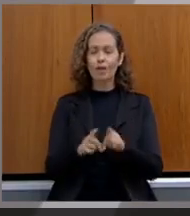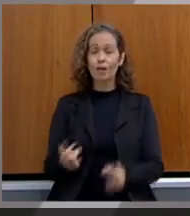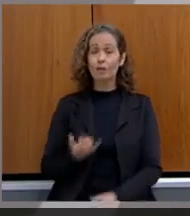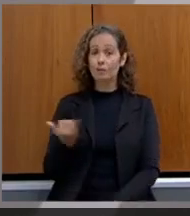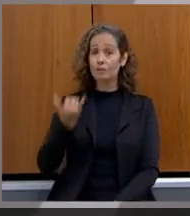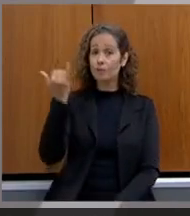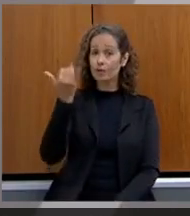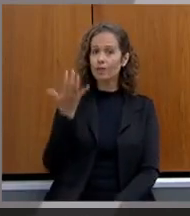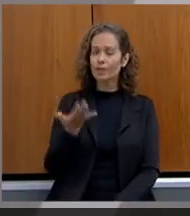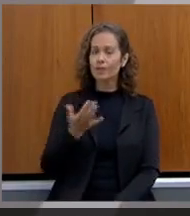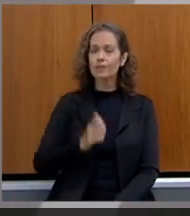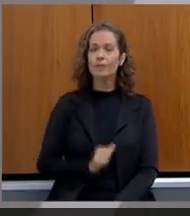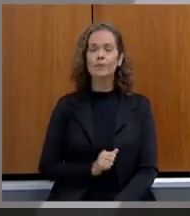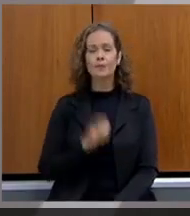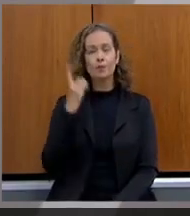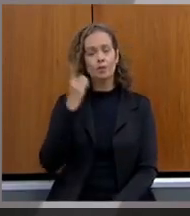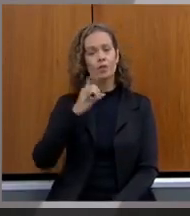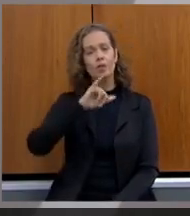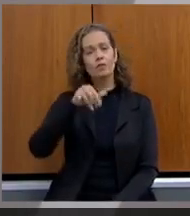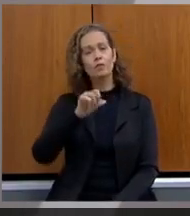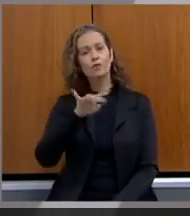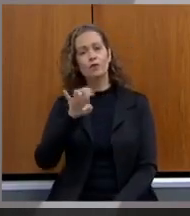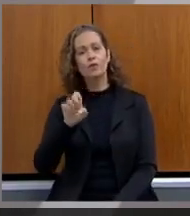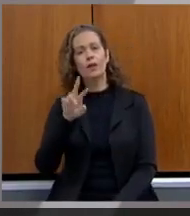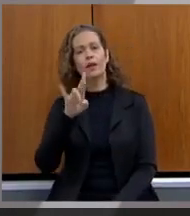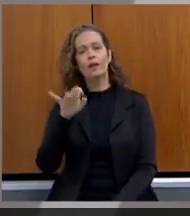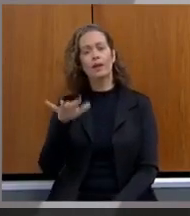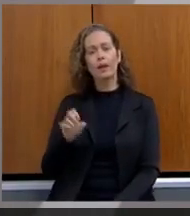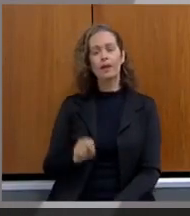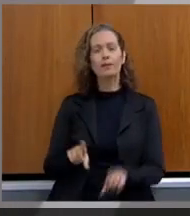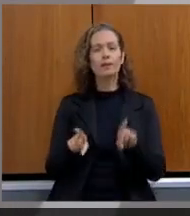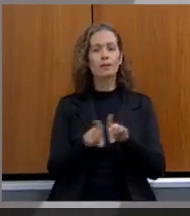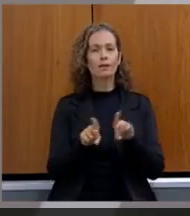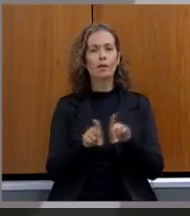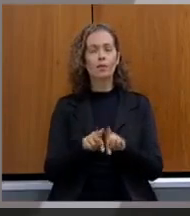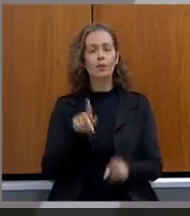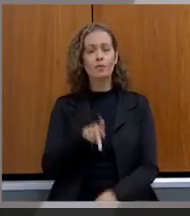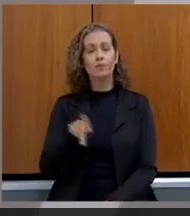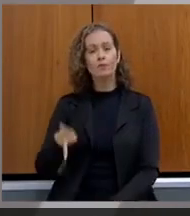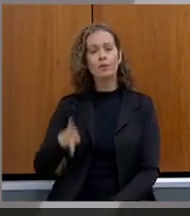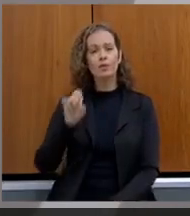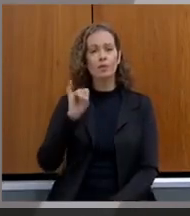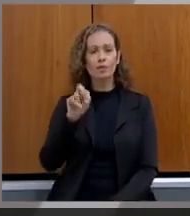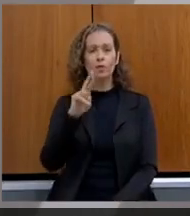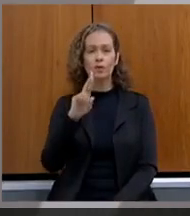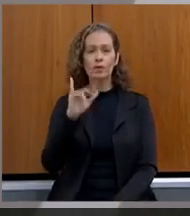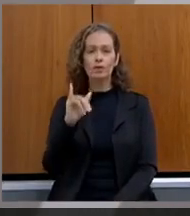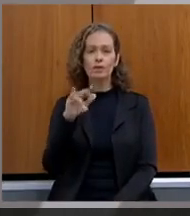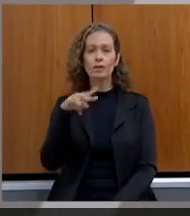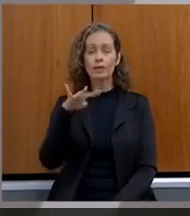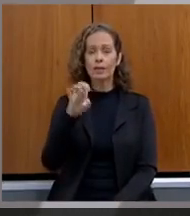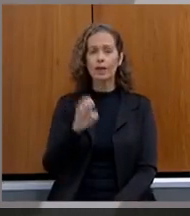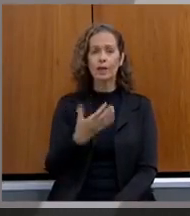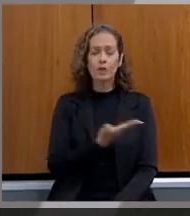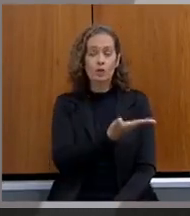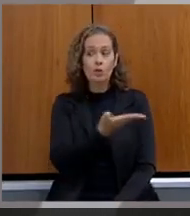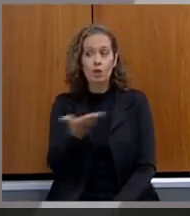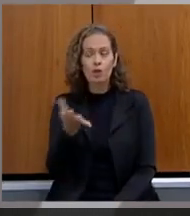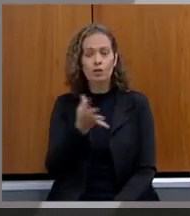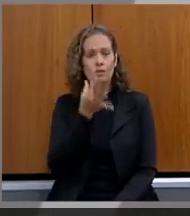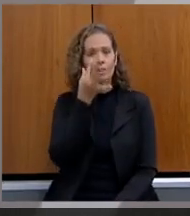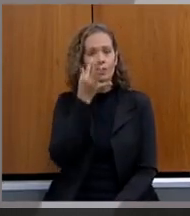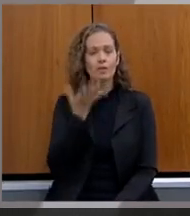importância que tem os detalhes é Reis Deputado Professor Irineu todos aqui presentes também os